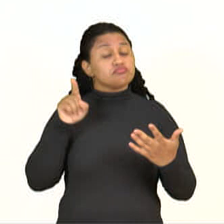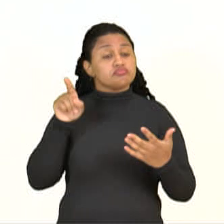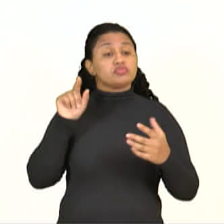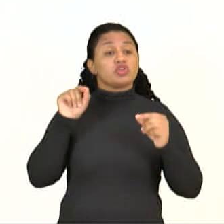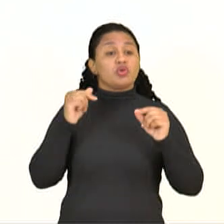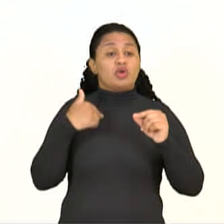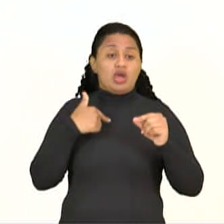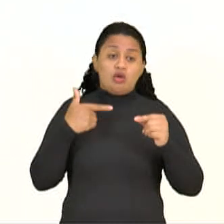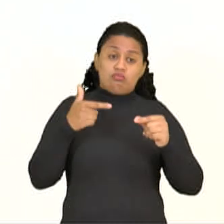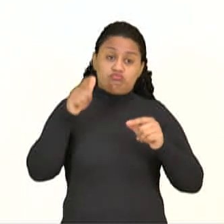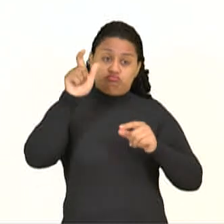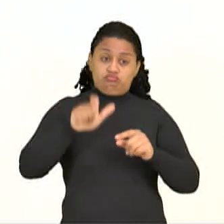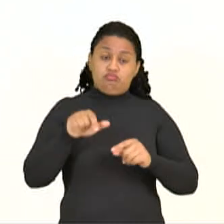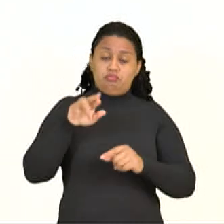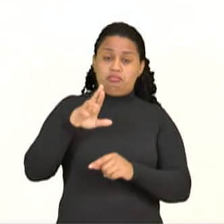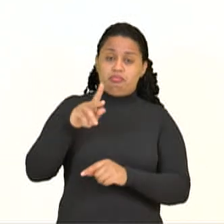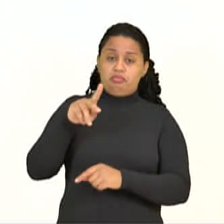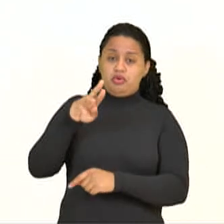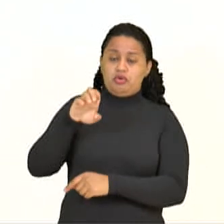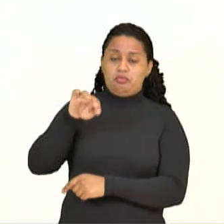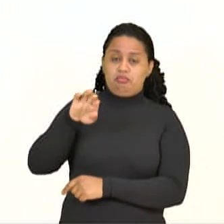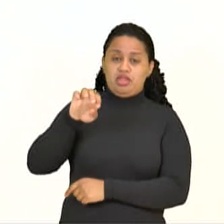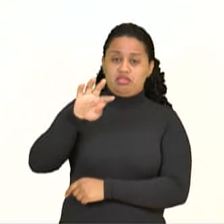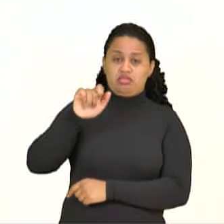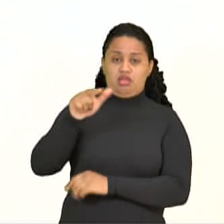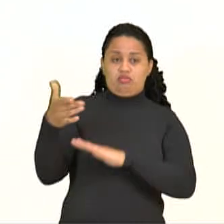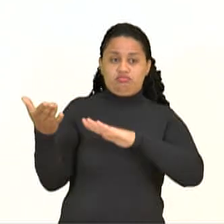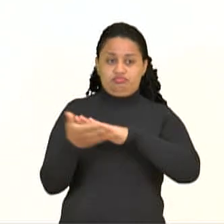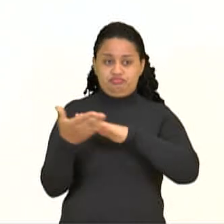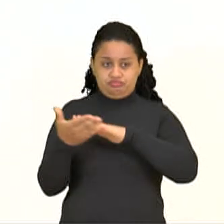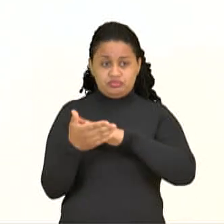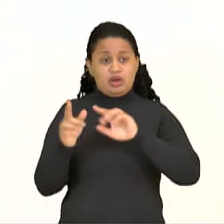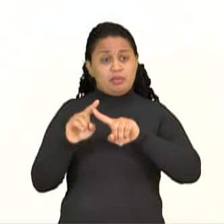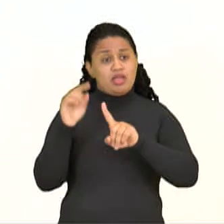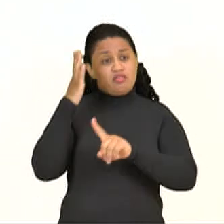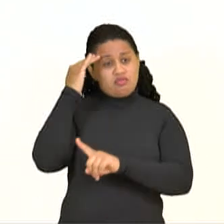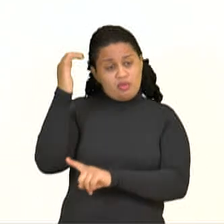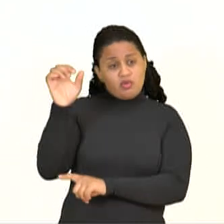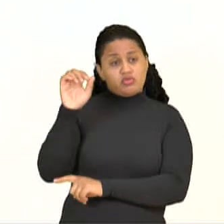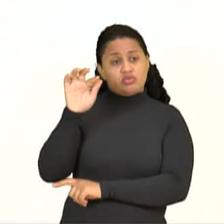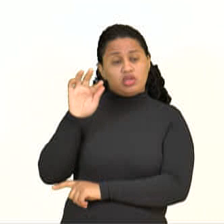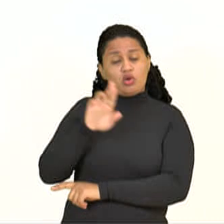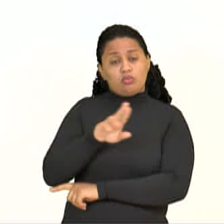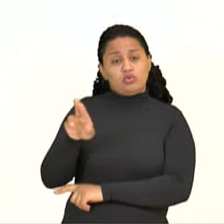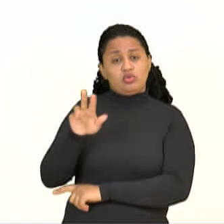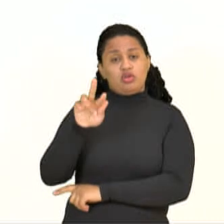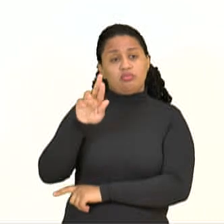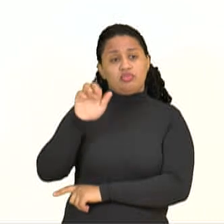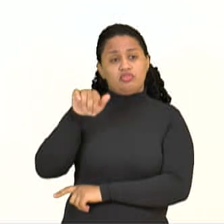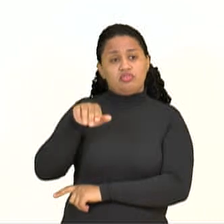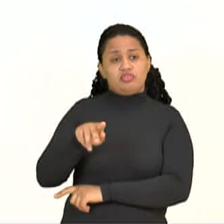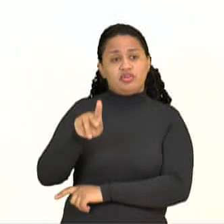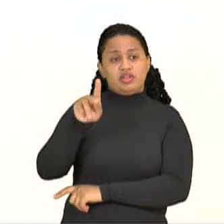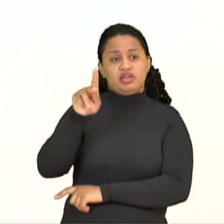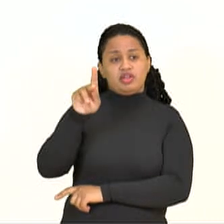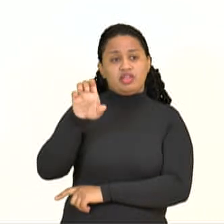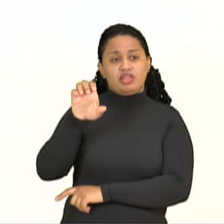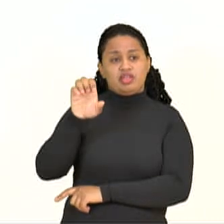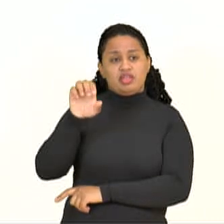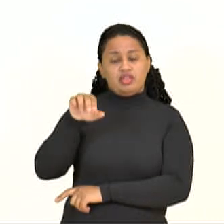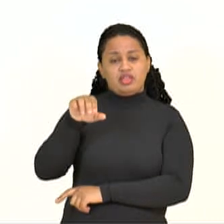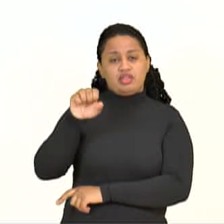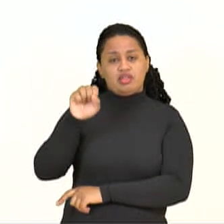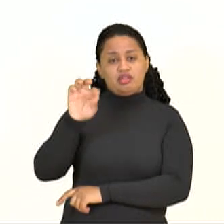O Moderno Prometeu, mais conhecido simplesmente por Frankenstein, é um romance de terror gótico com inspirações